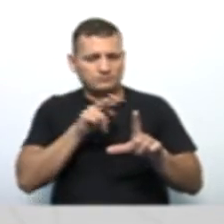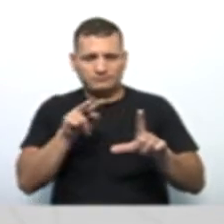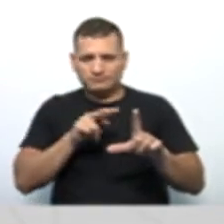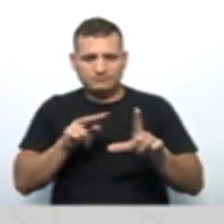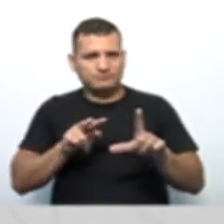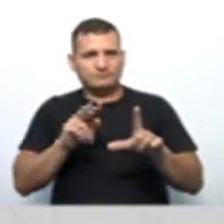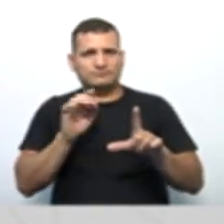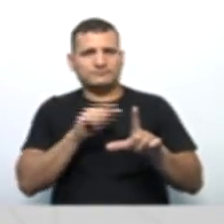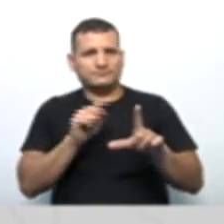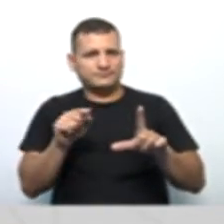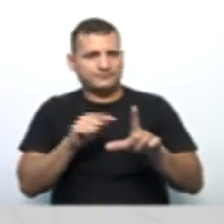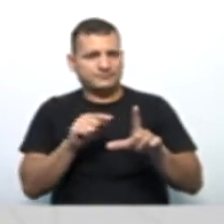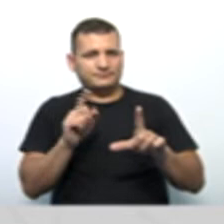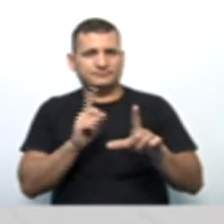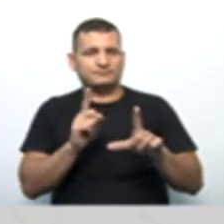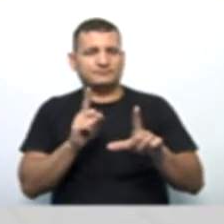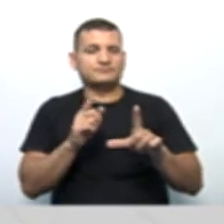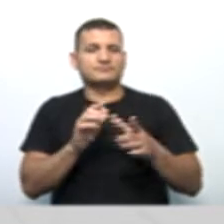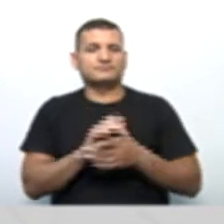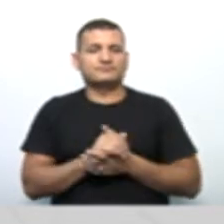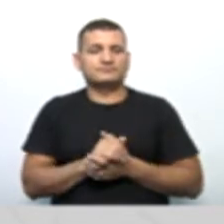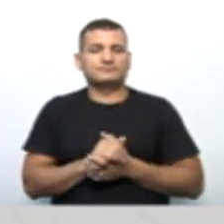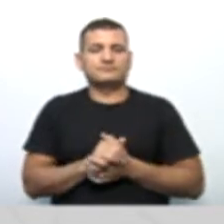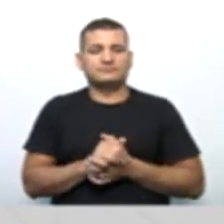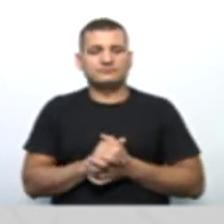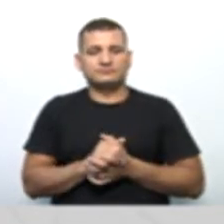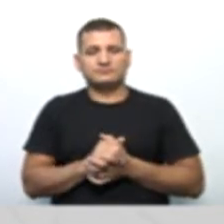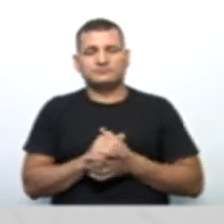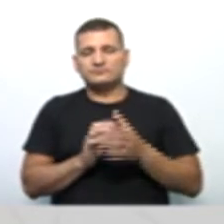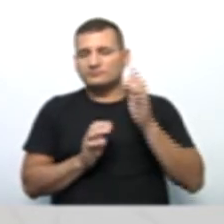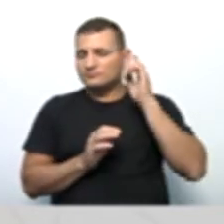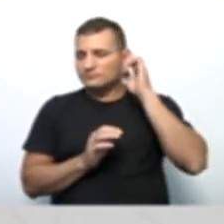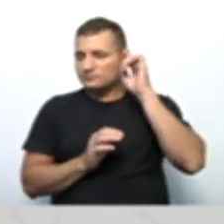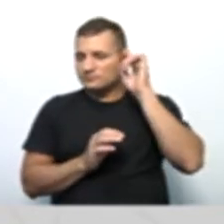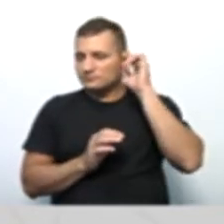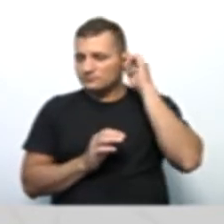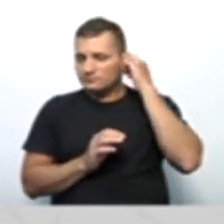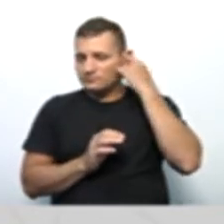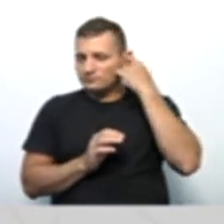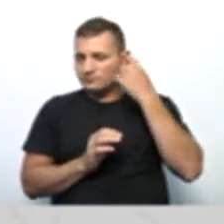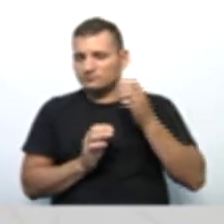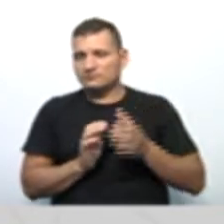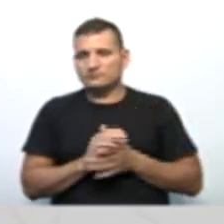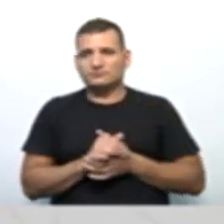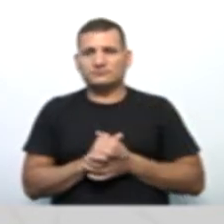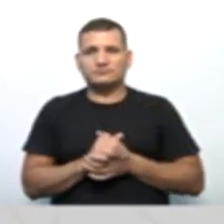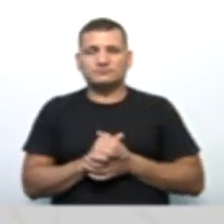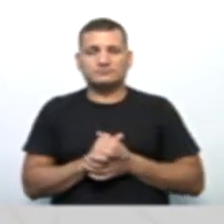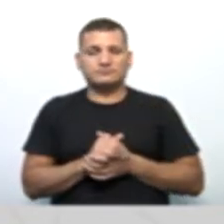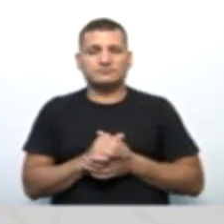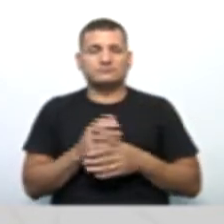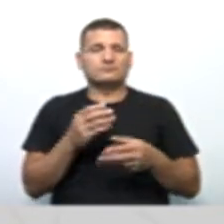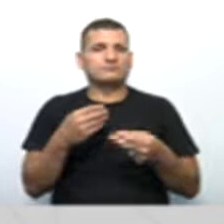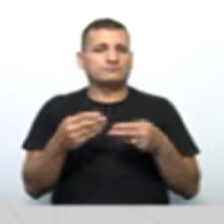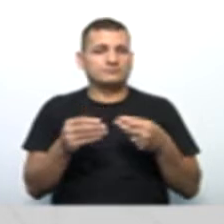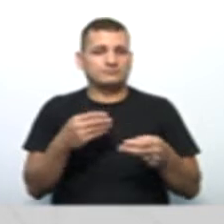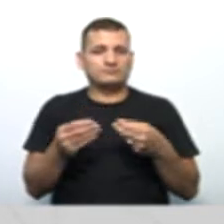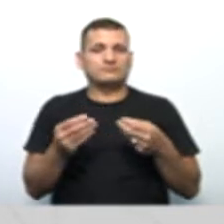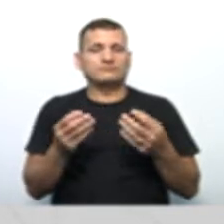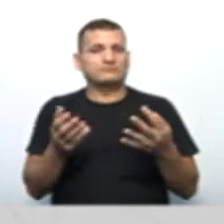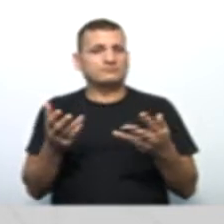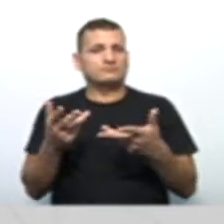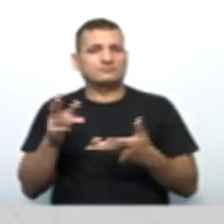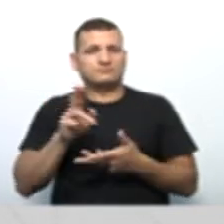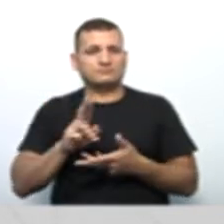pra reconhecer isto tem que ser de intuição e não de memorização flexibilidade e eficiência do uso tão